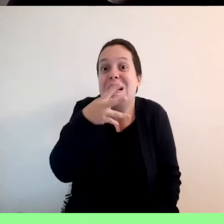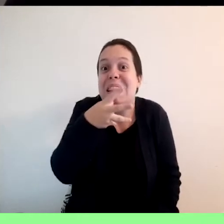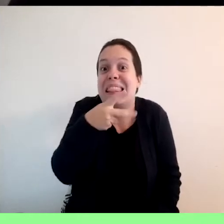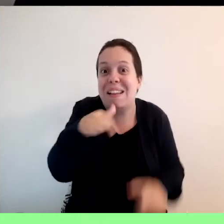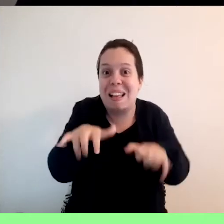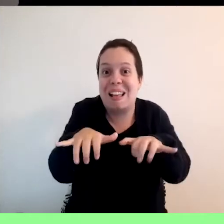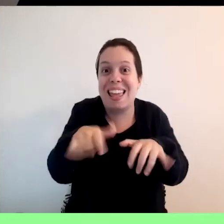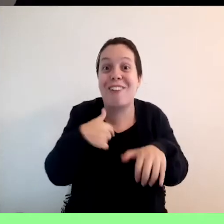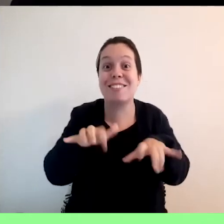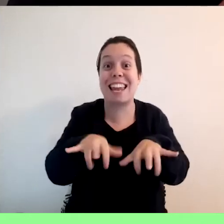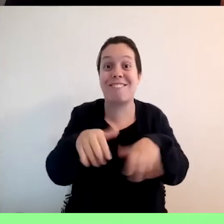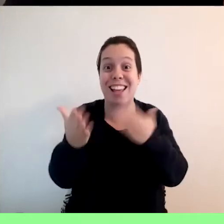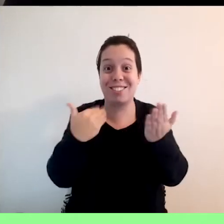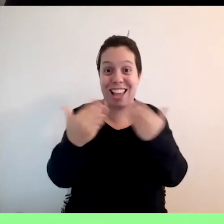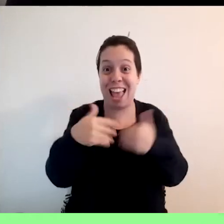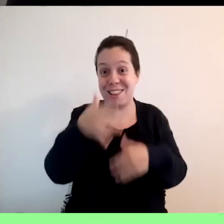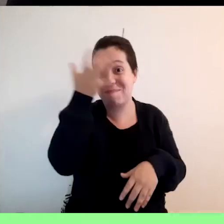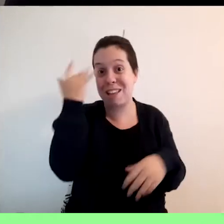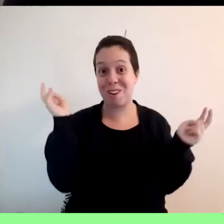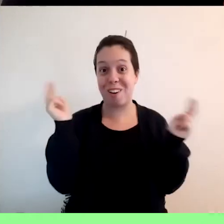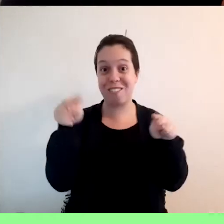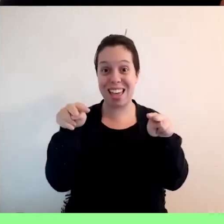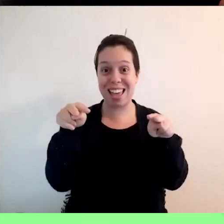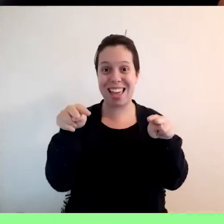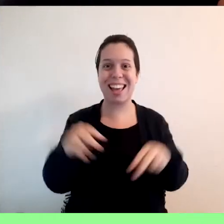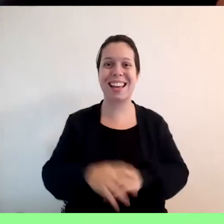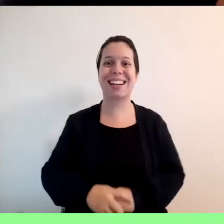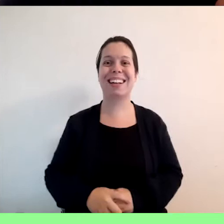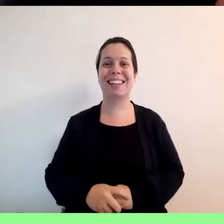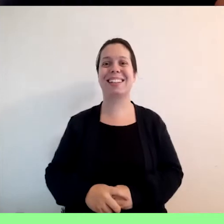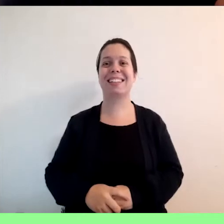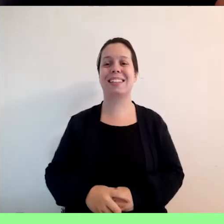eu ia escrever aqui no chat para todo mundo também. É V.